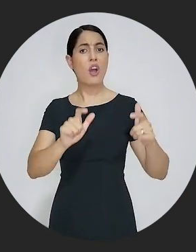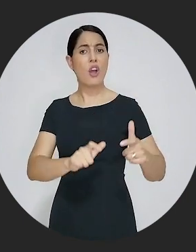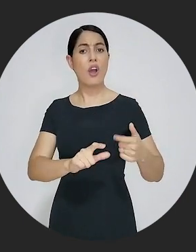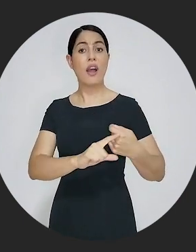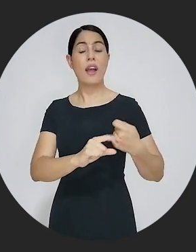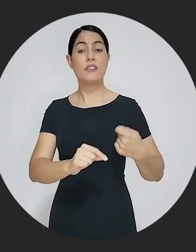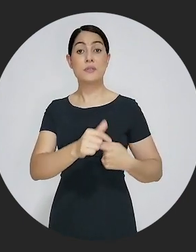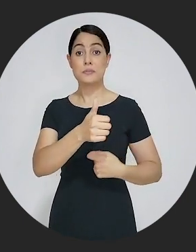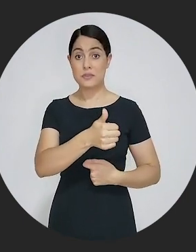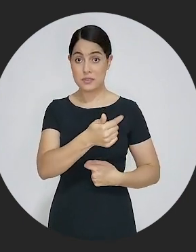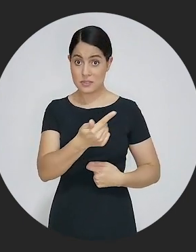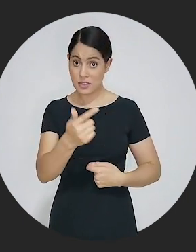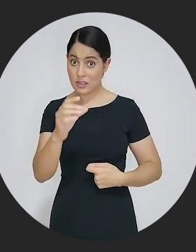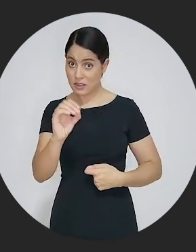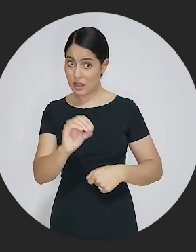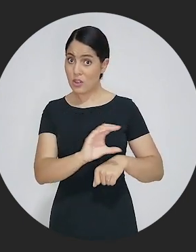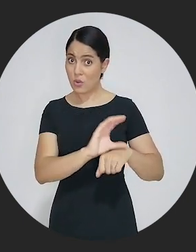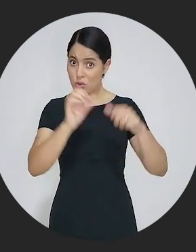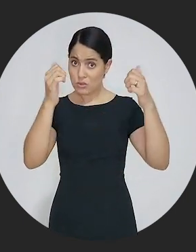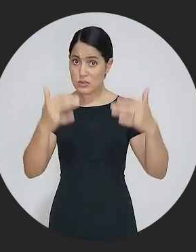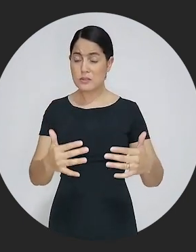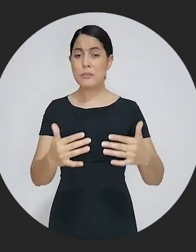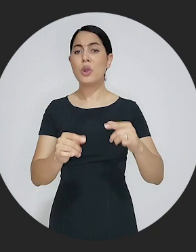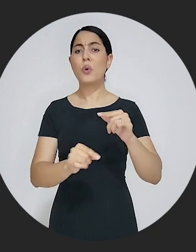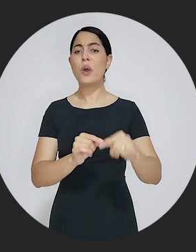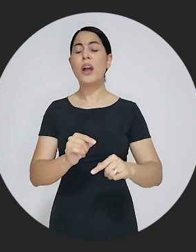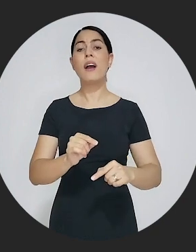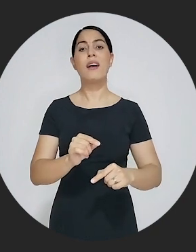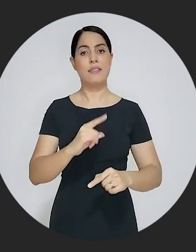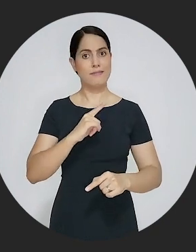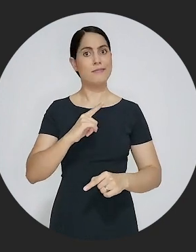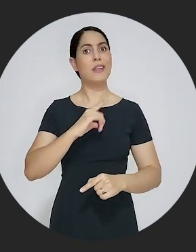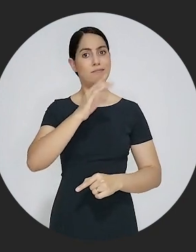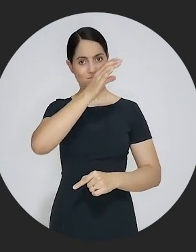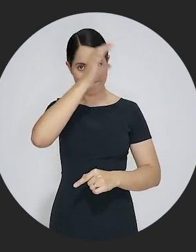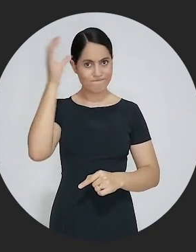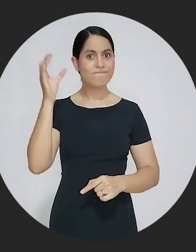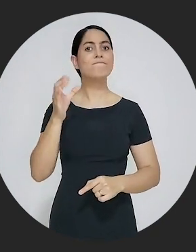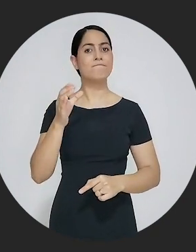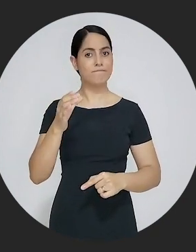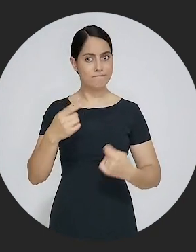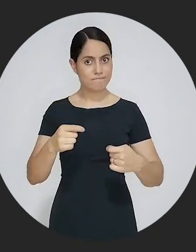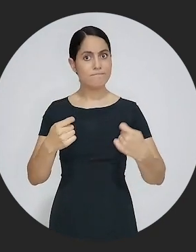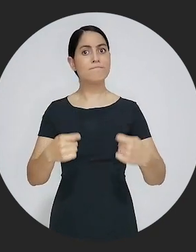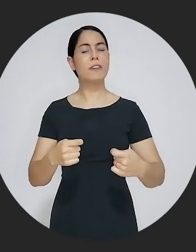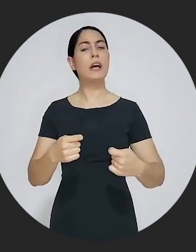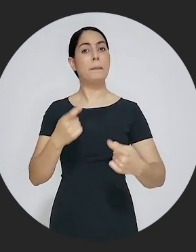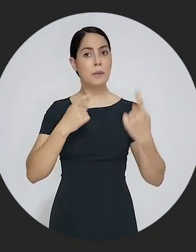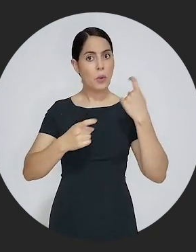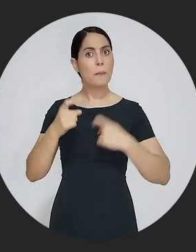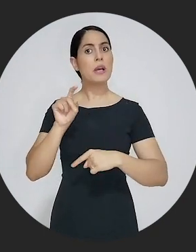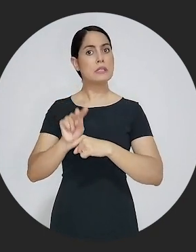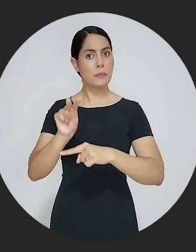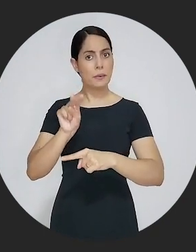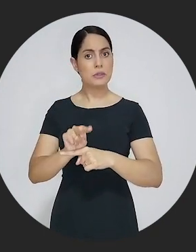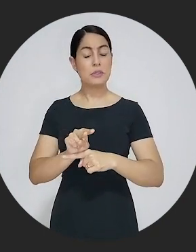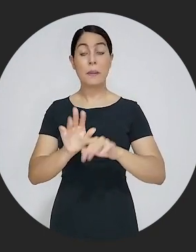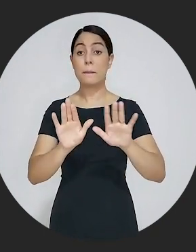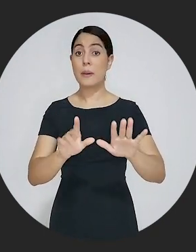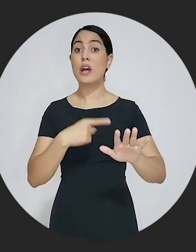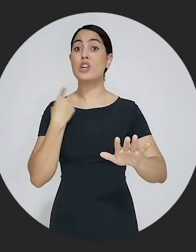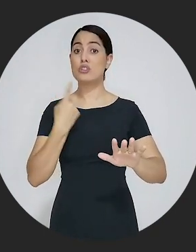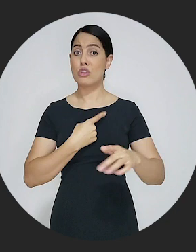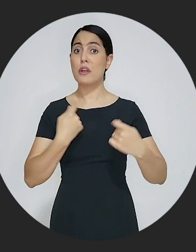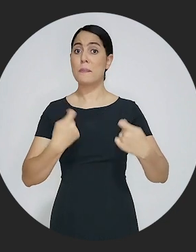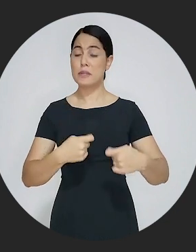econômica brasileira, no artigo 170, também se preocupa com a defesa do consumidor no nosso país. É indispensável que essa